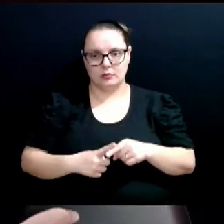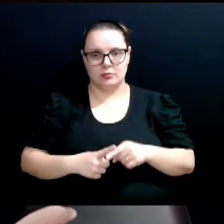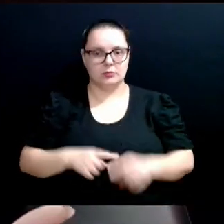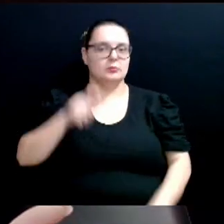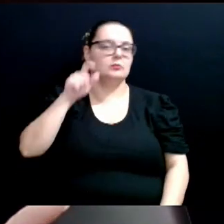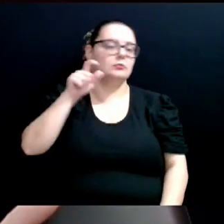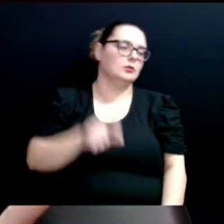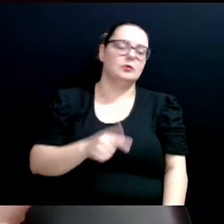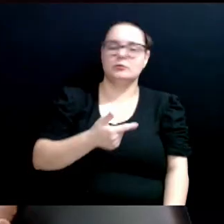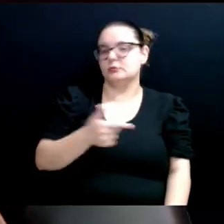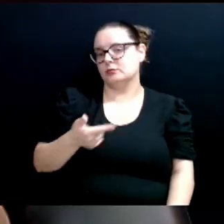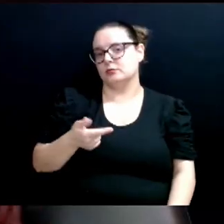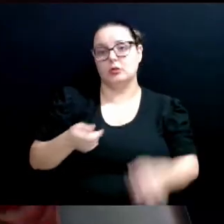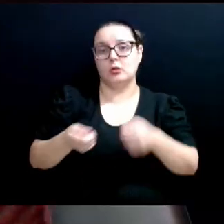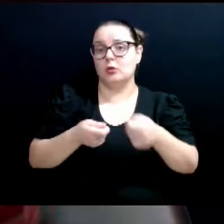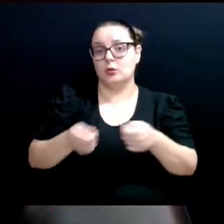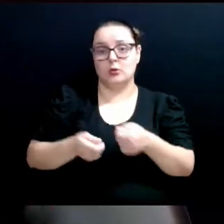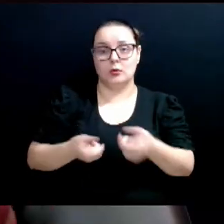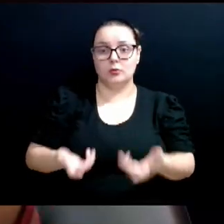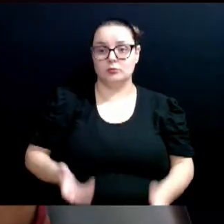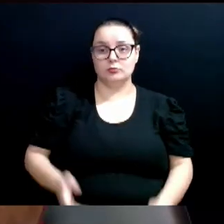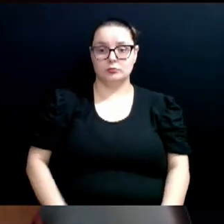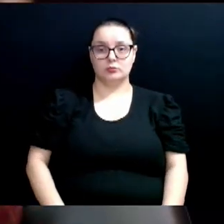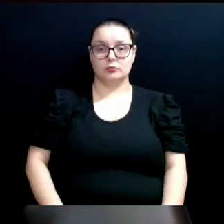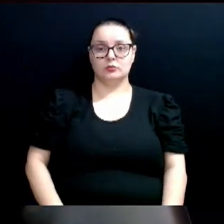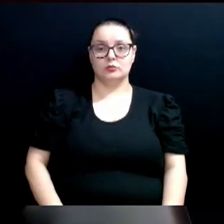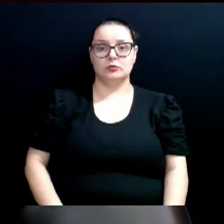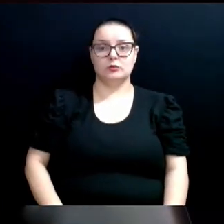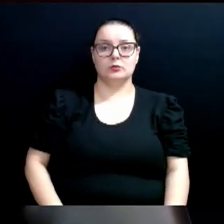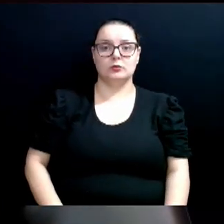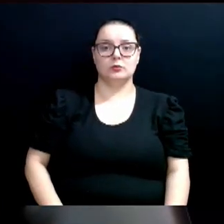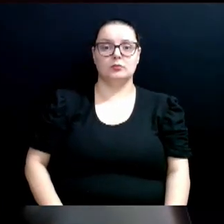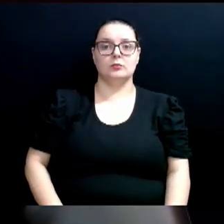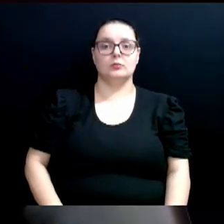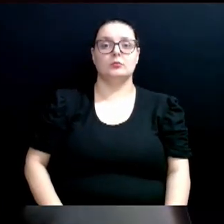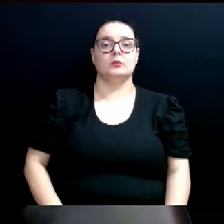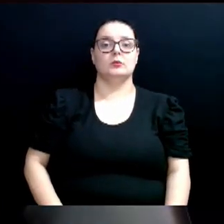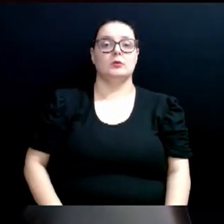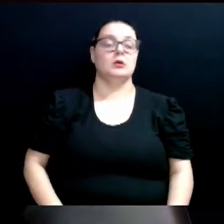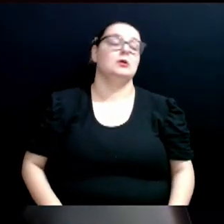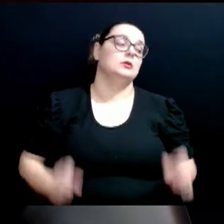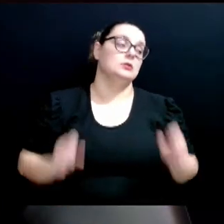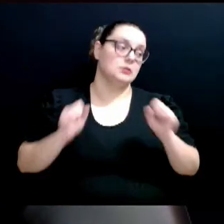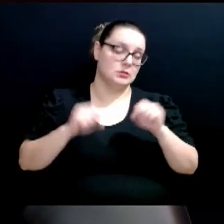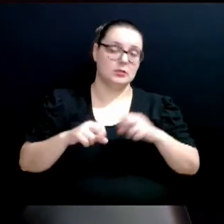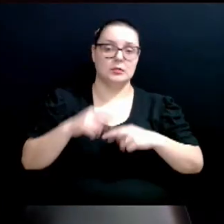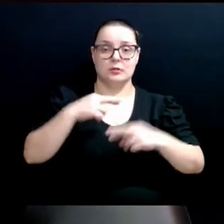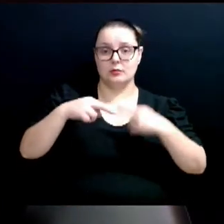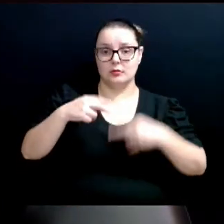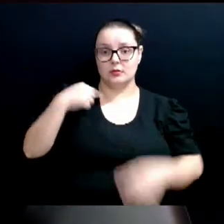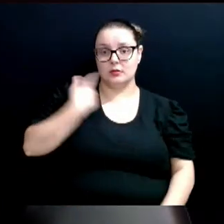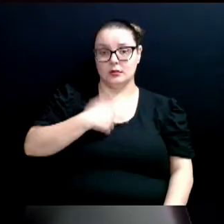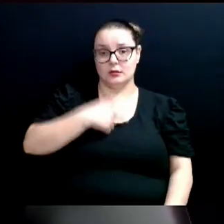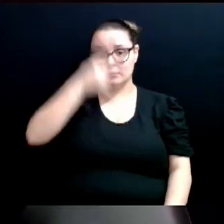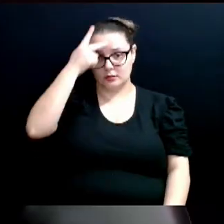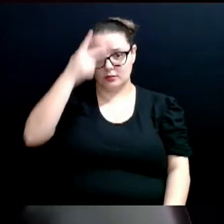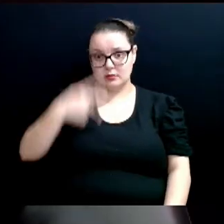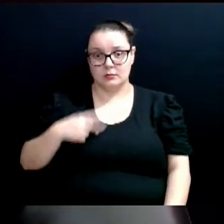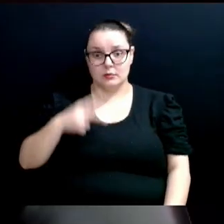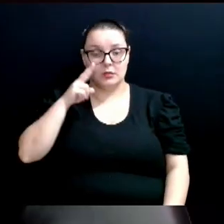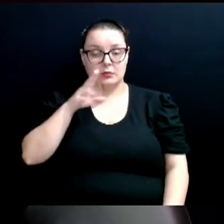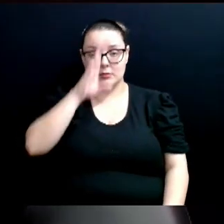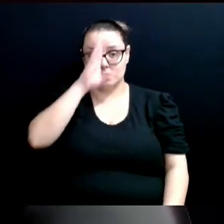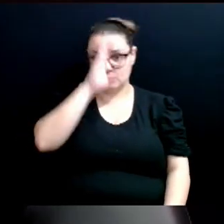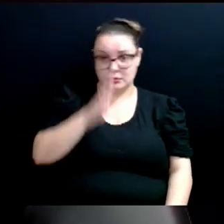temos está fora do nosso controle, sim, o que diz respeito a nós, mas eu vejo que o principal é